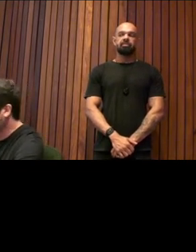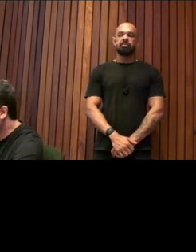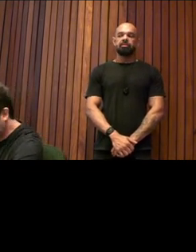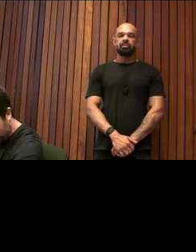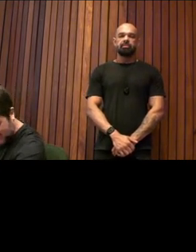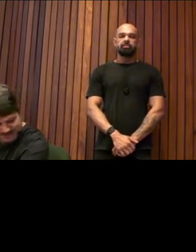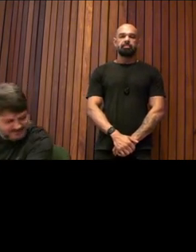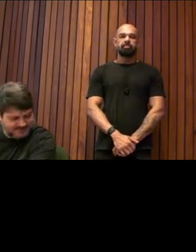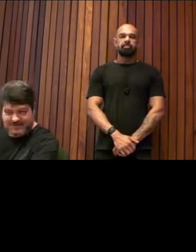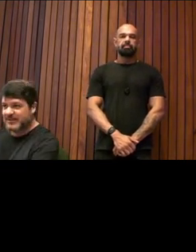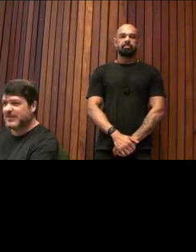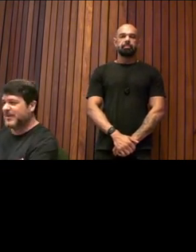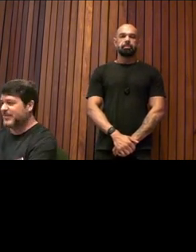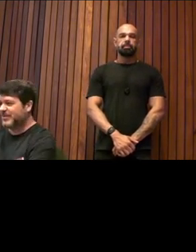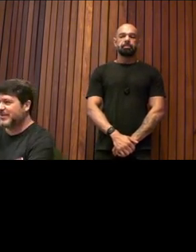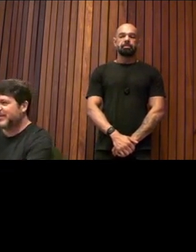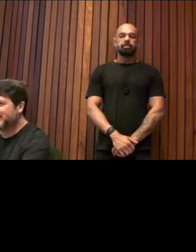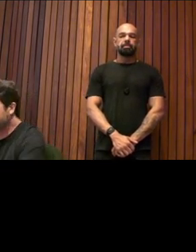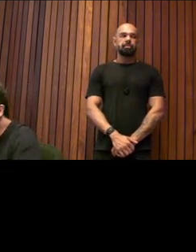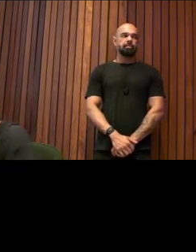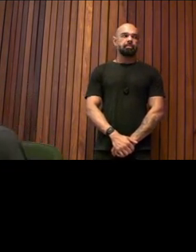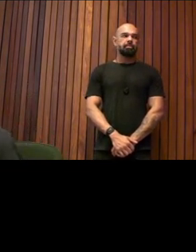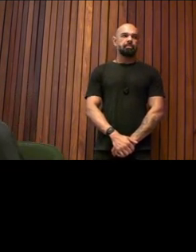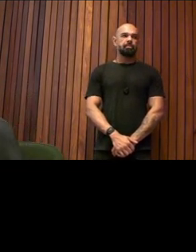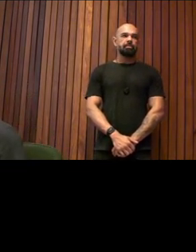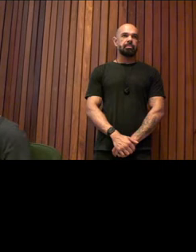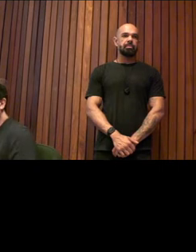Então, a gente divide o microfone. Olha